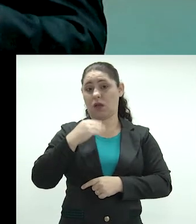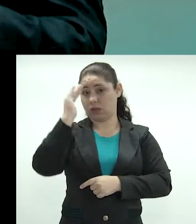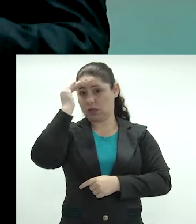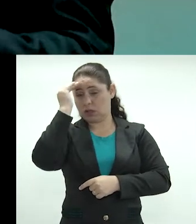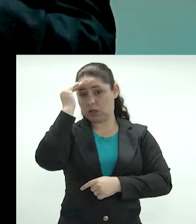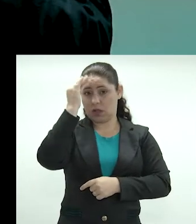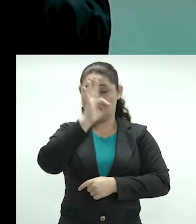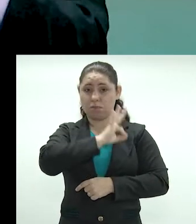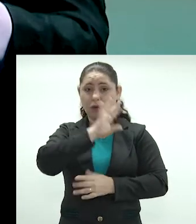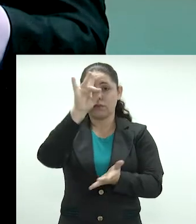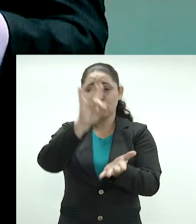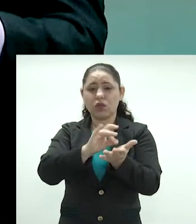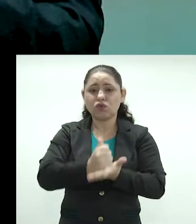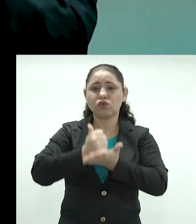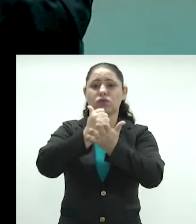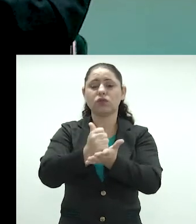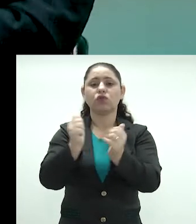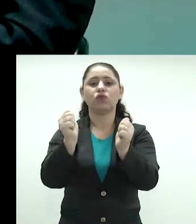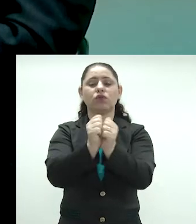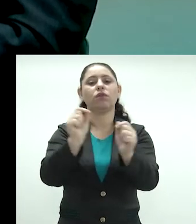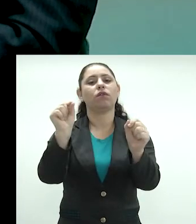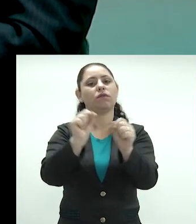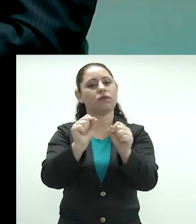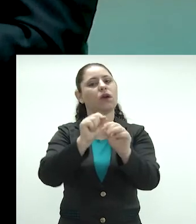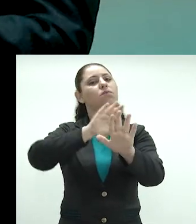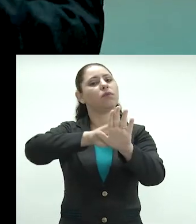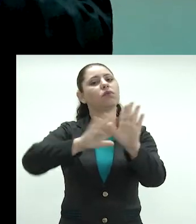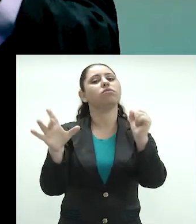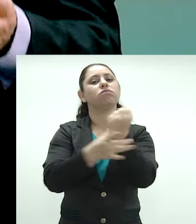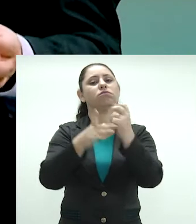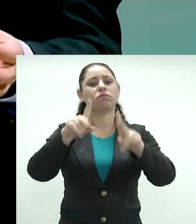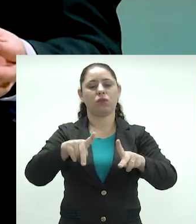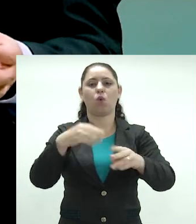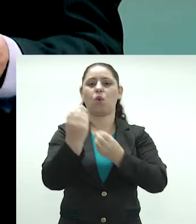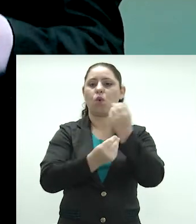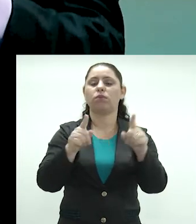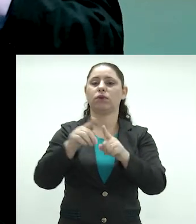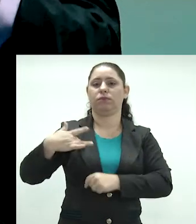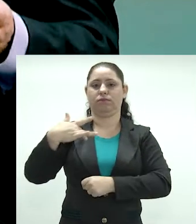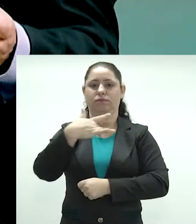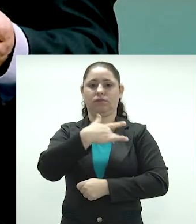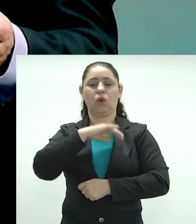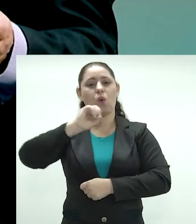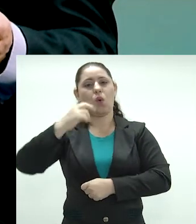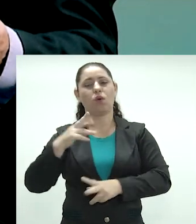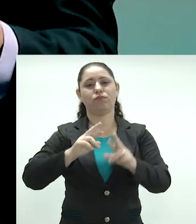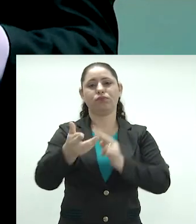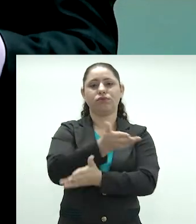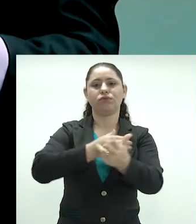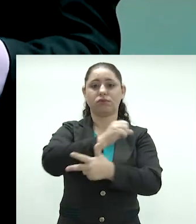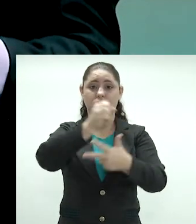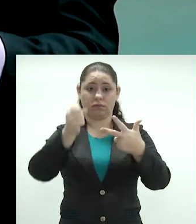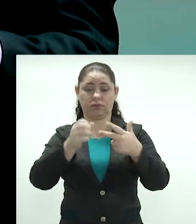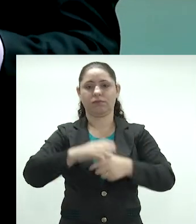das polícias e ajudar juntamente com elas a fazer o seu papel de segurança pública. Da mesma forma na saúde ou no relacionamento entre os poderes.